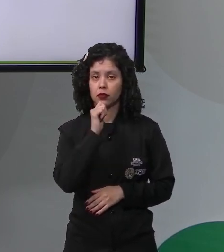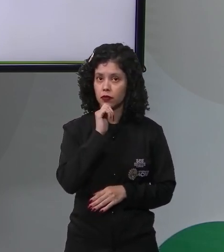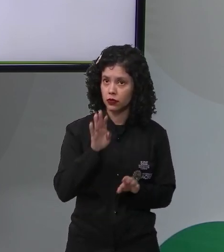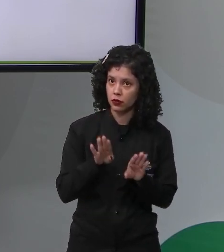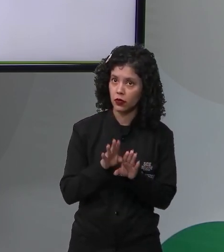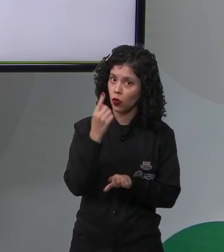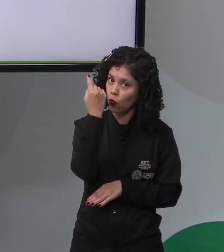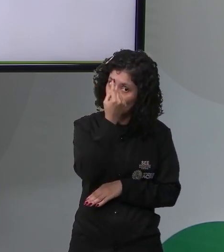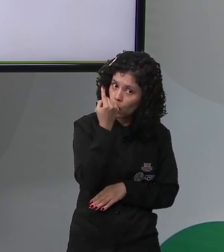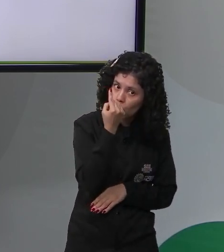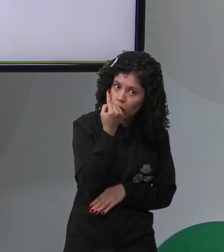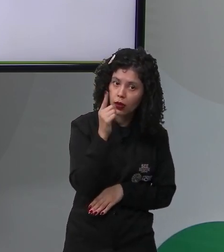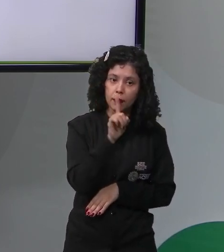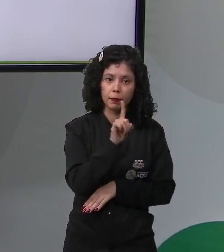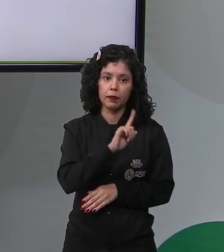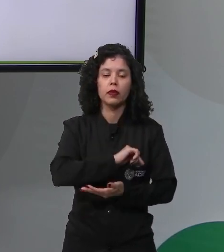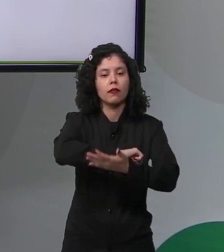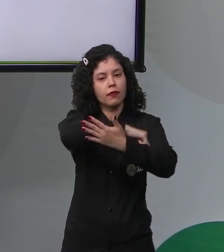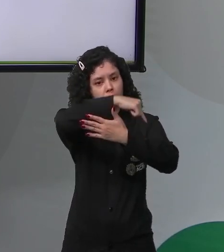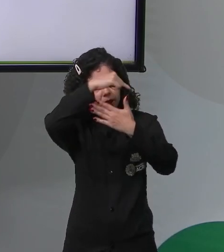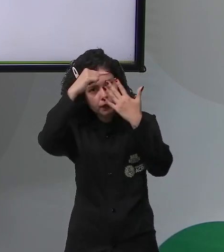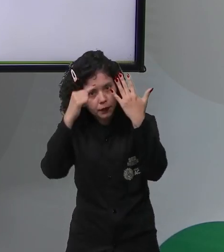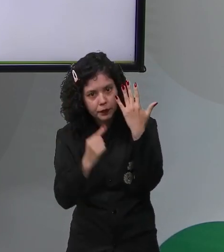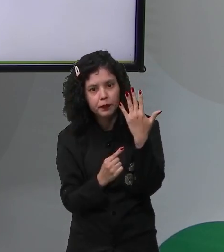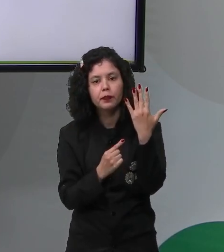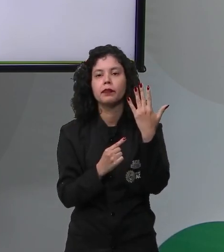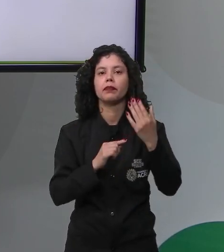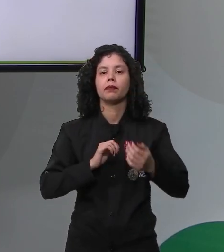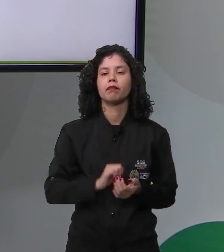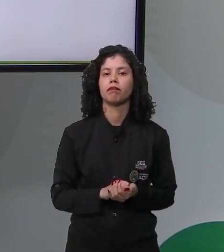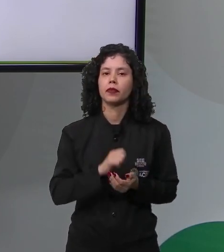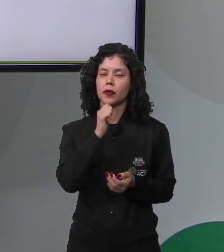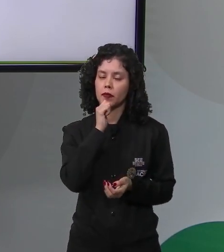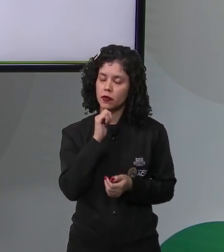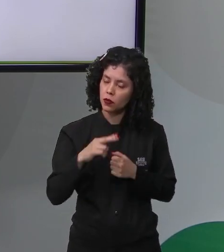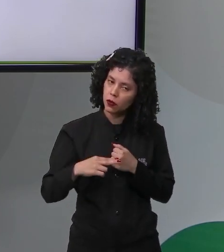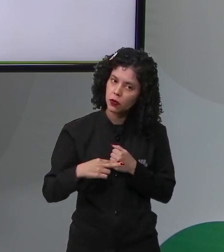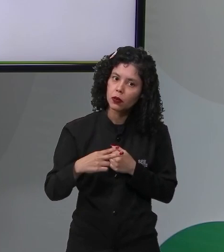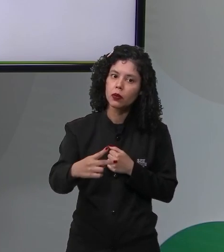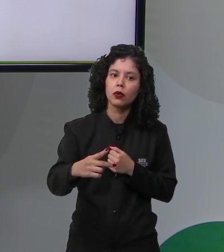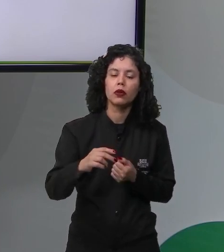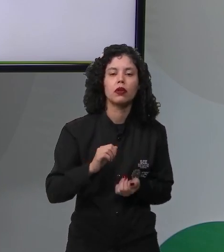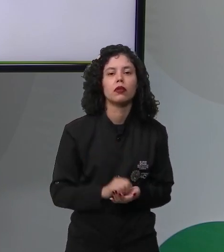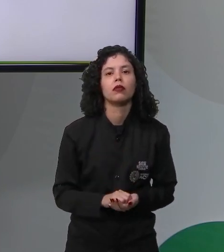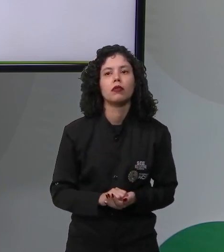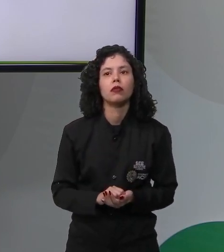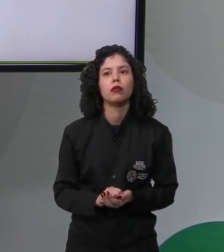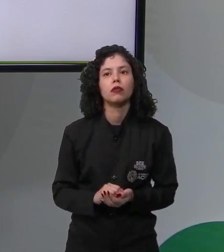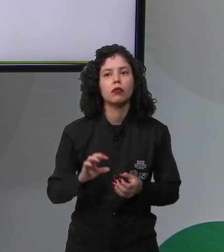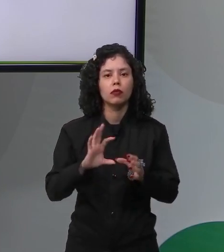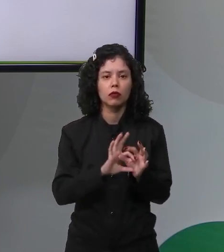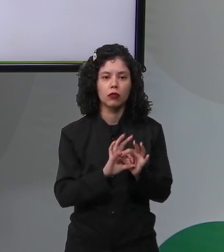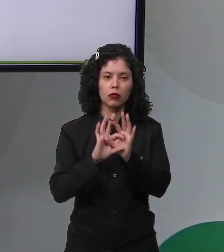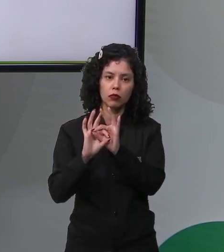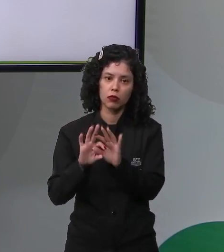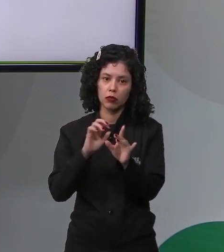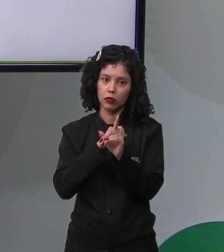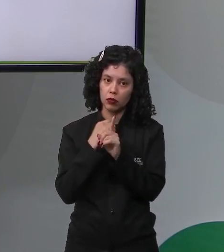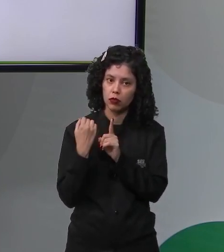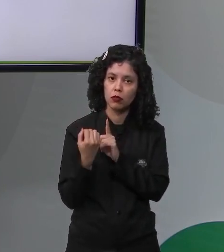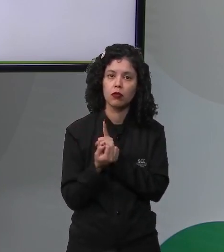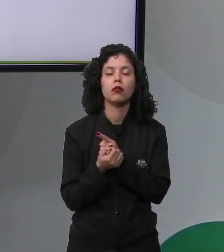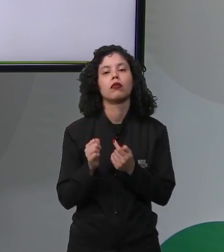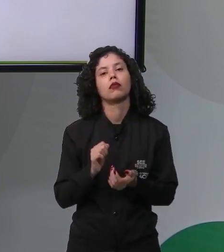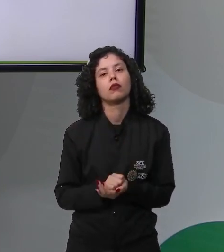não é uma única doutrina, são várias. Então, consequentemente, a coesão